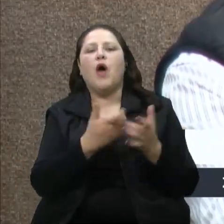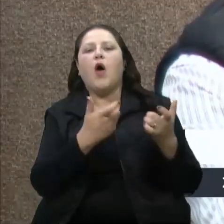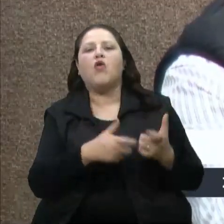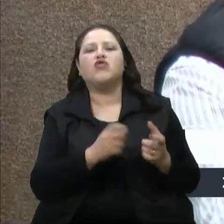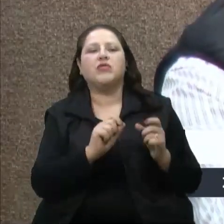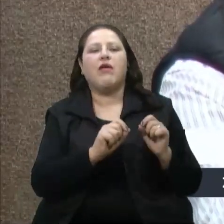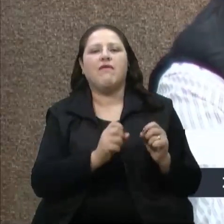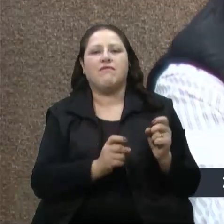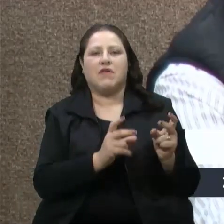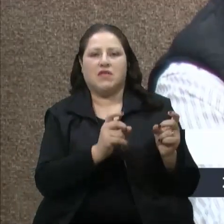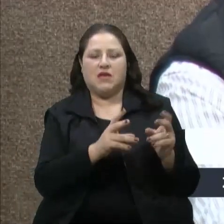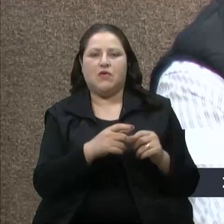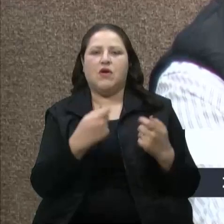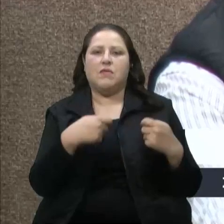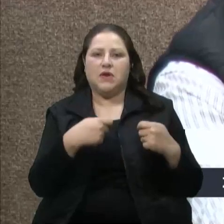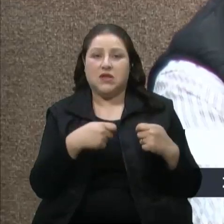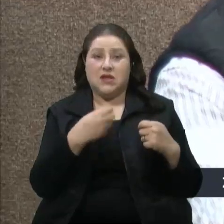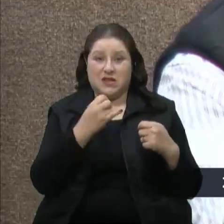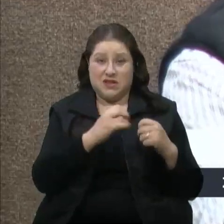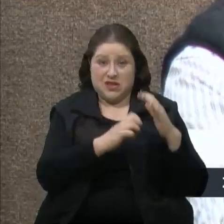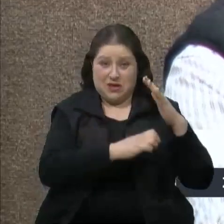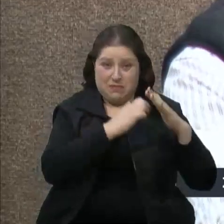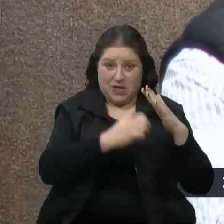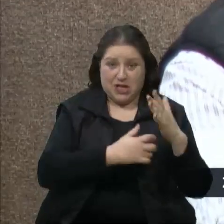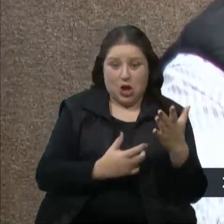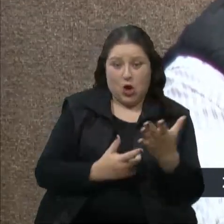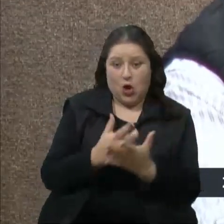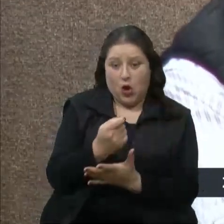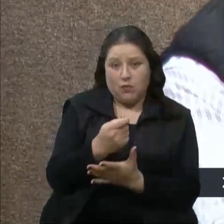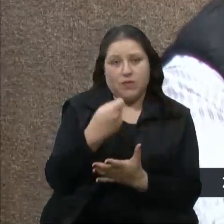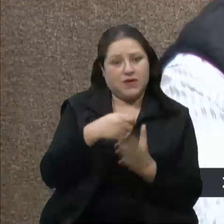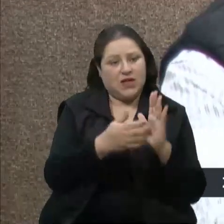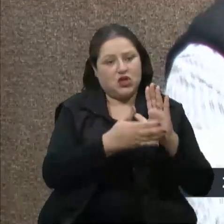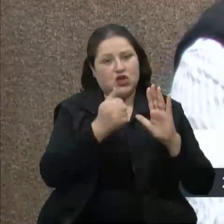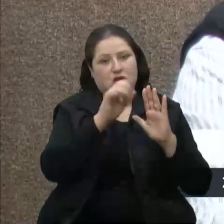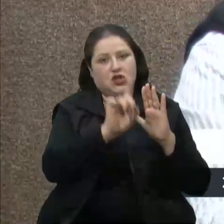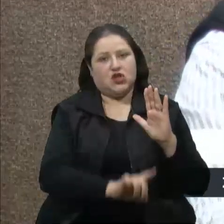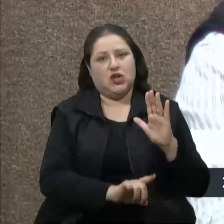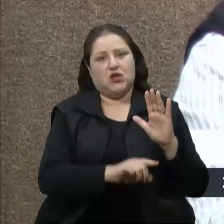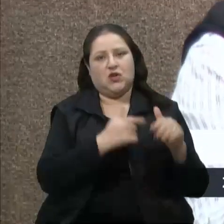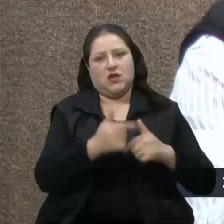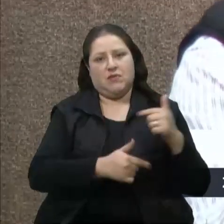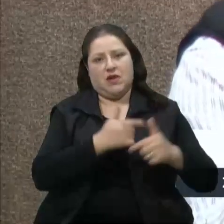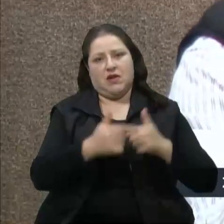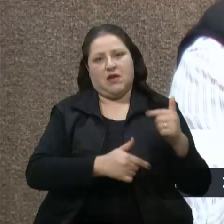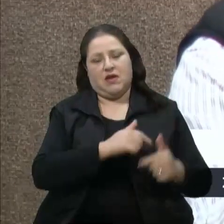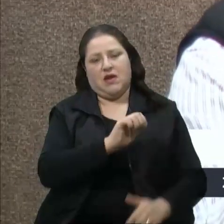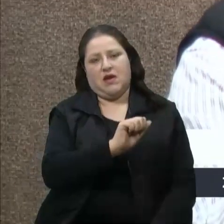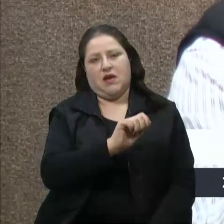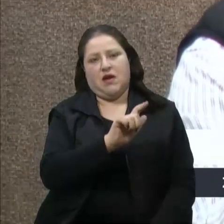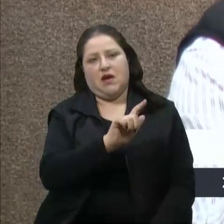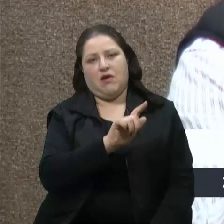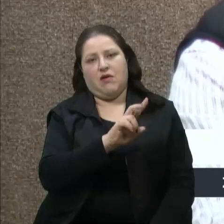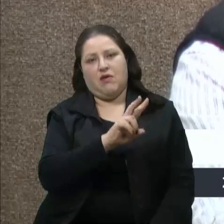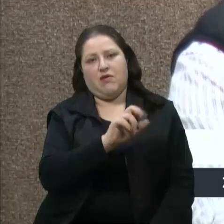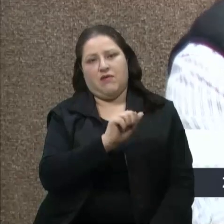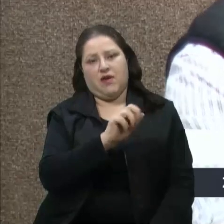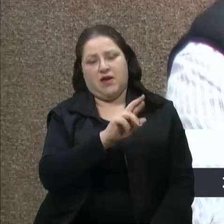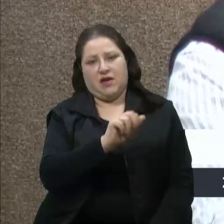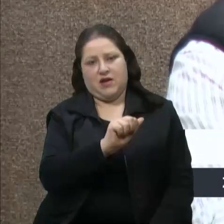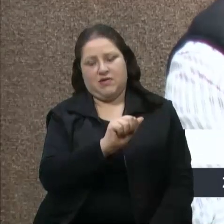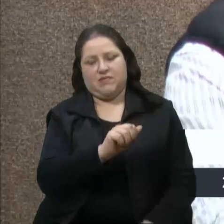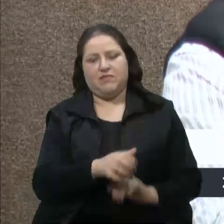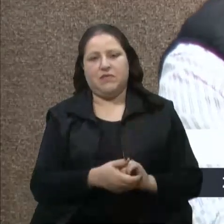E tem que caçar o alvará de quem compra. Porque eu sempre disse, só existe o ladrão porque tem o comprador. Se não